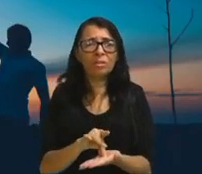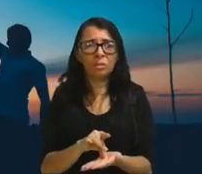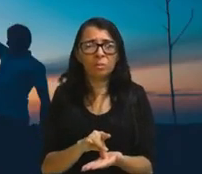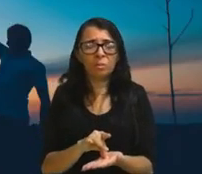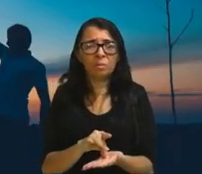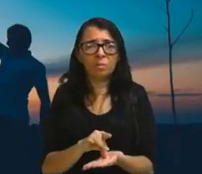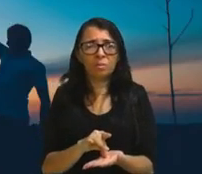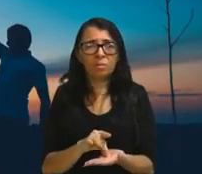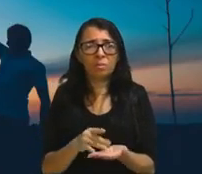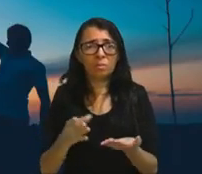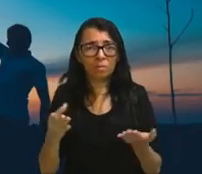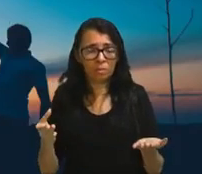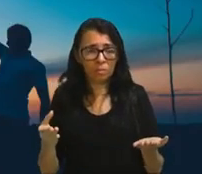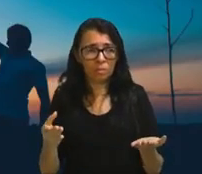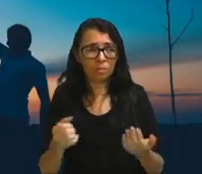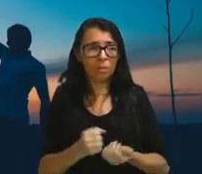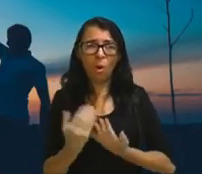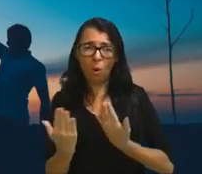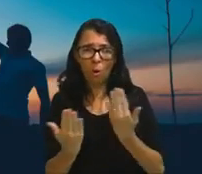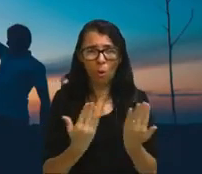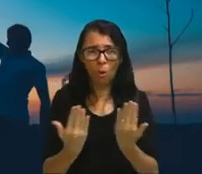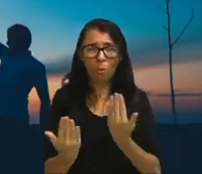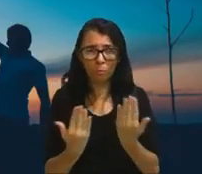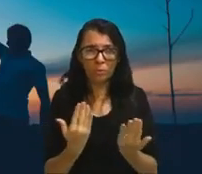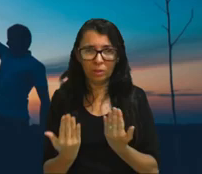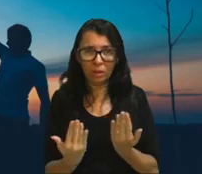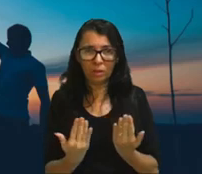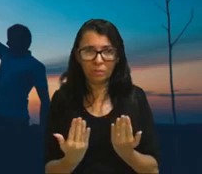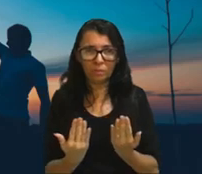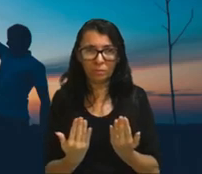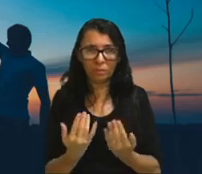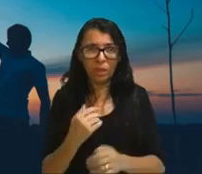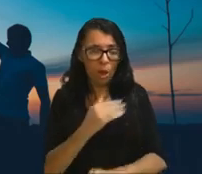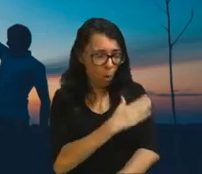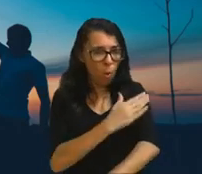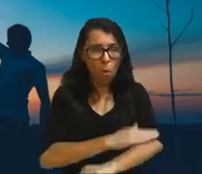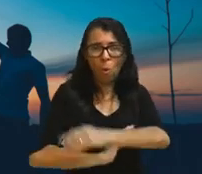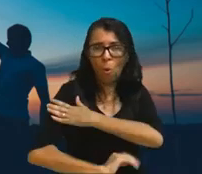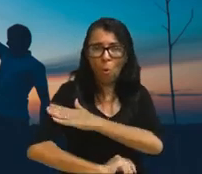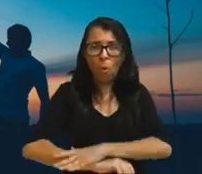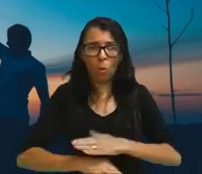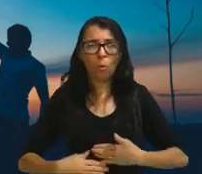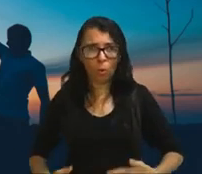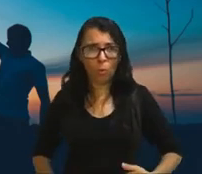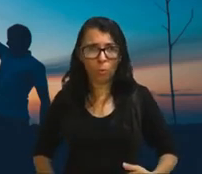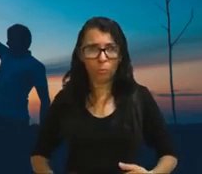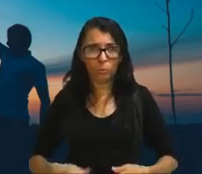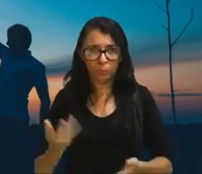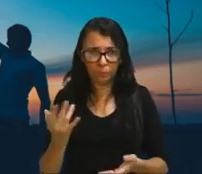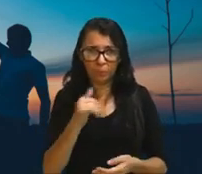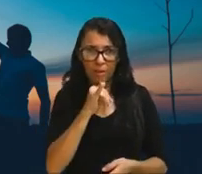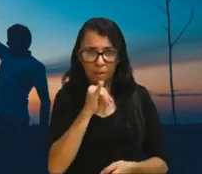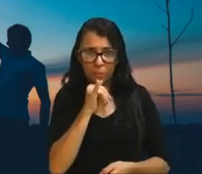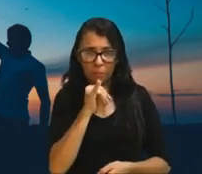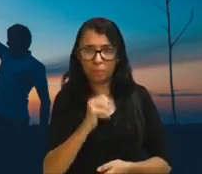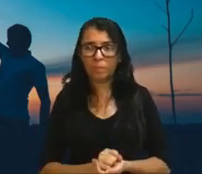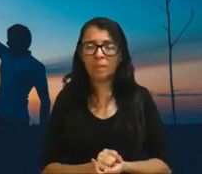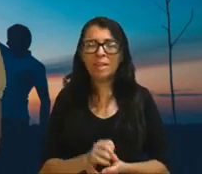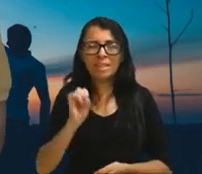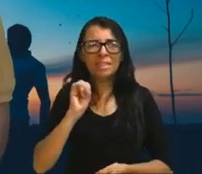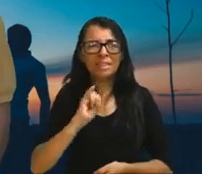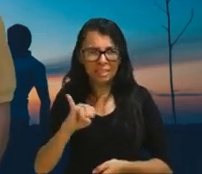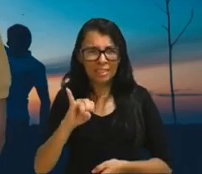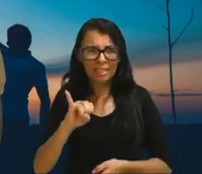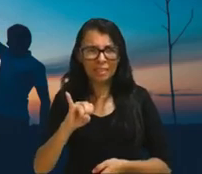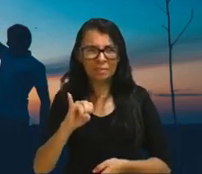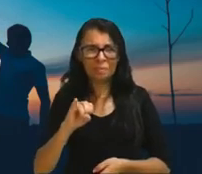de outro. Por isso que é importante que Deus seja um Deus de unidade dentro da sua casa, dentro do seu lar. Seja um